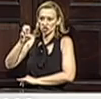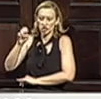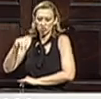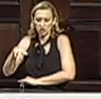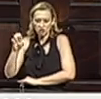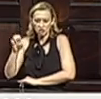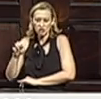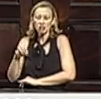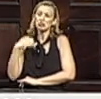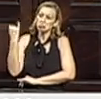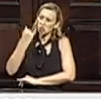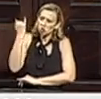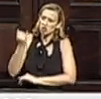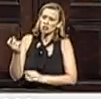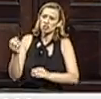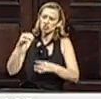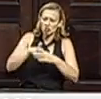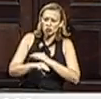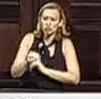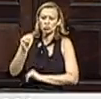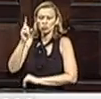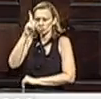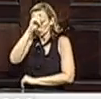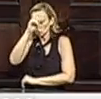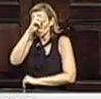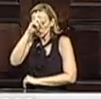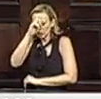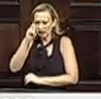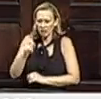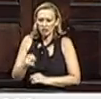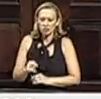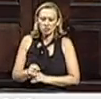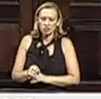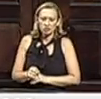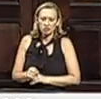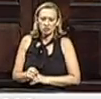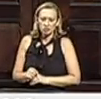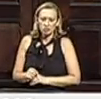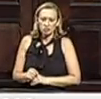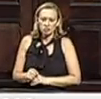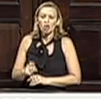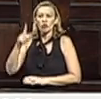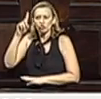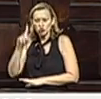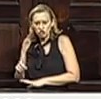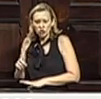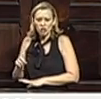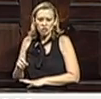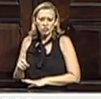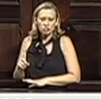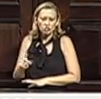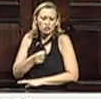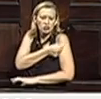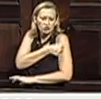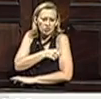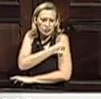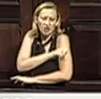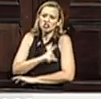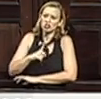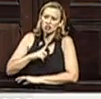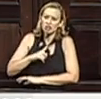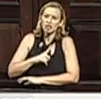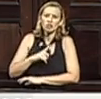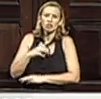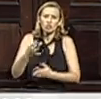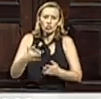é o corpo de enfermagem. Nesse momento é importante, 30 horas é um direito que a enfermagem tem. Então eu gostaria de pedir a